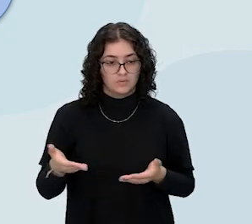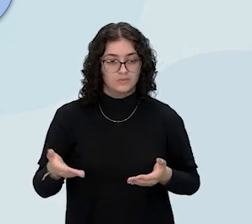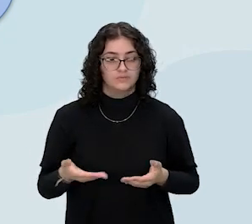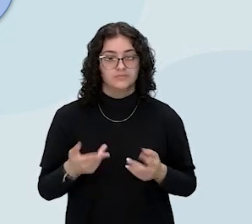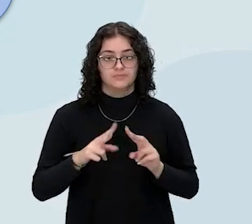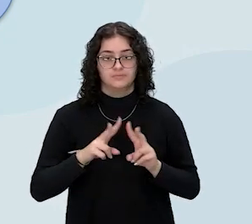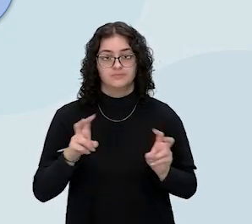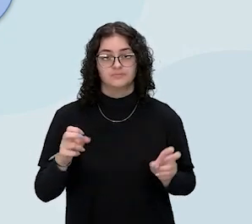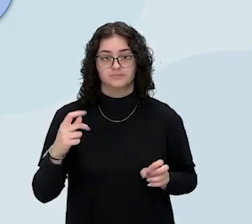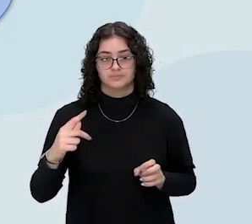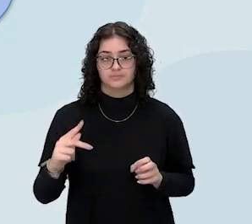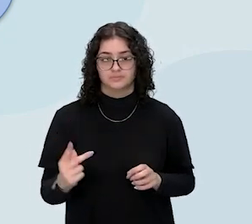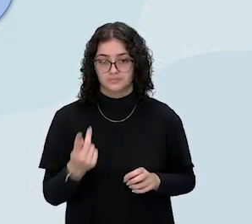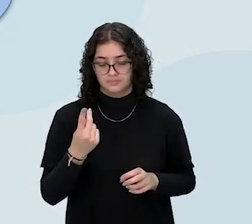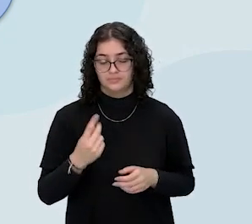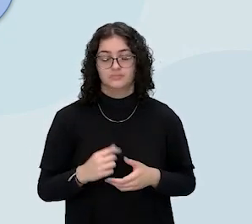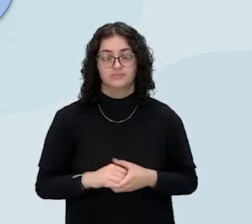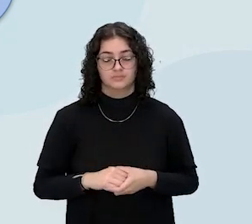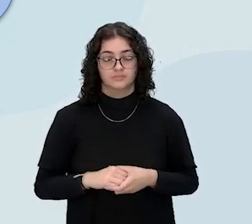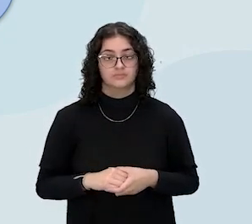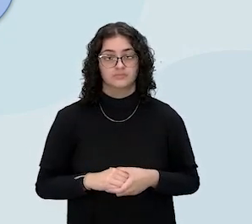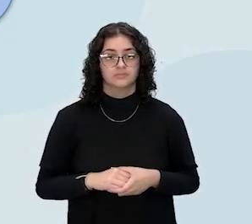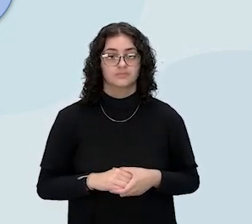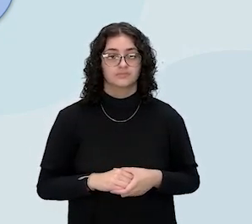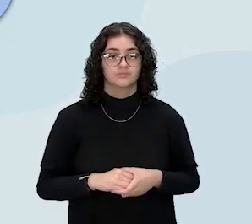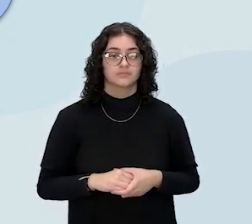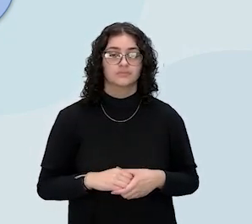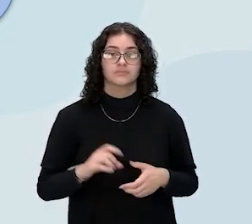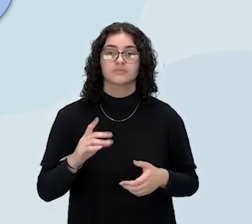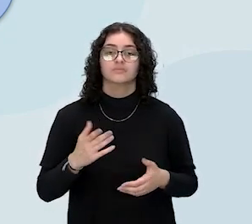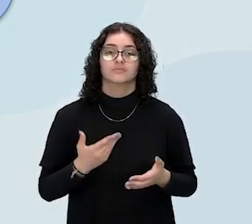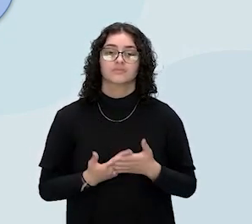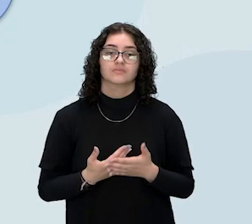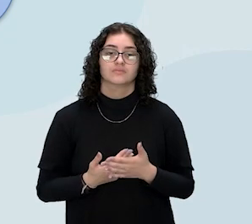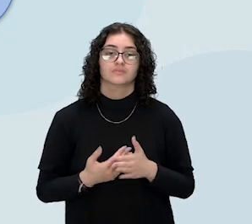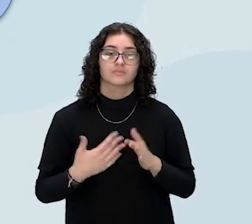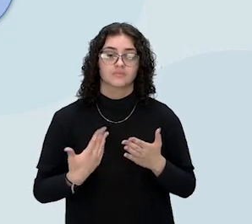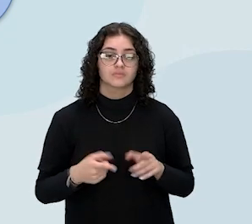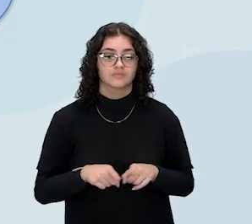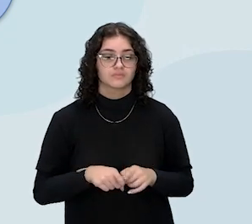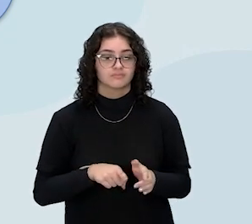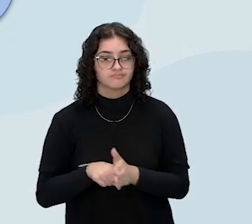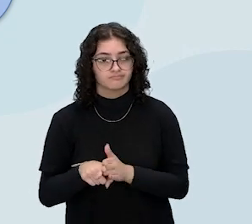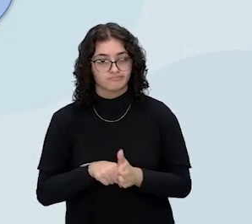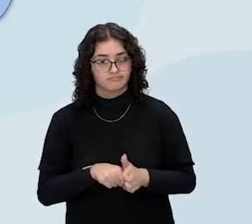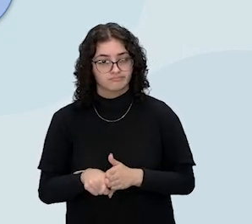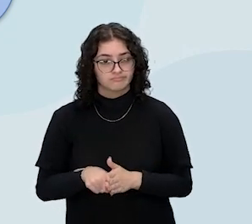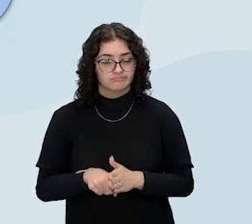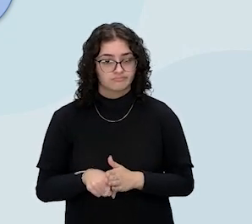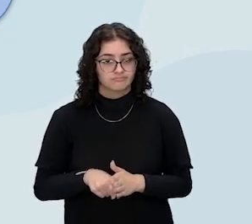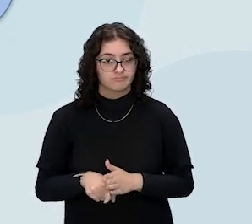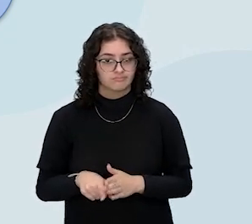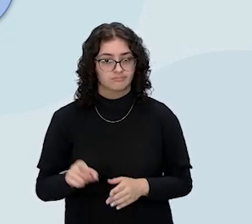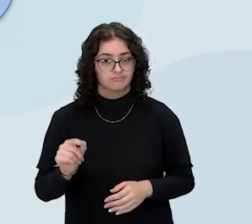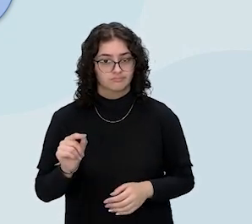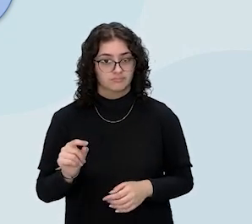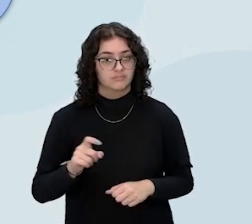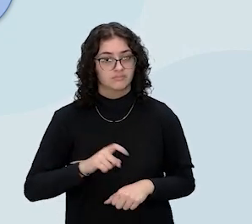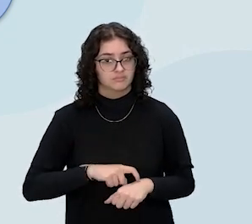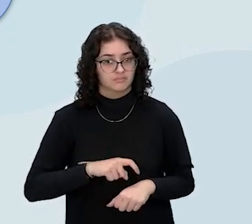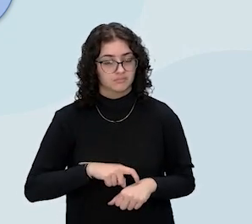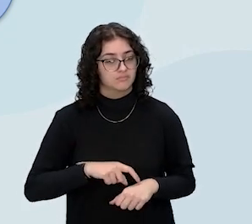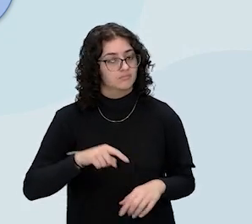sobre o pH. E claro, que não só da aula, mas fazer uma pesquisa a mais para se aprofundar. A gente está no momento